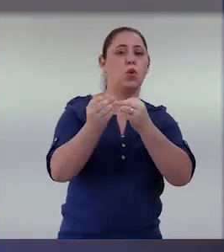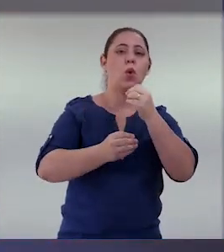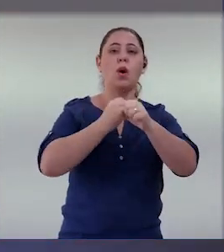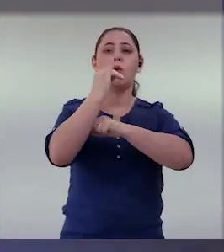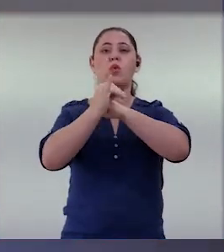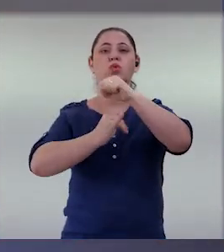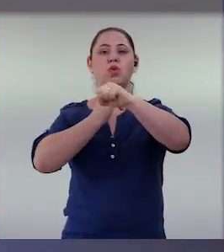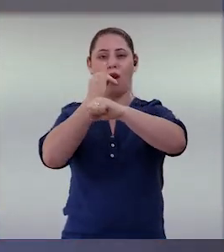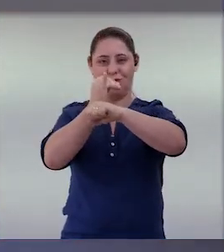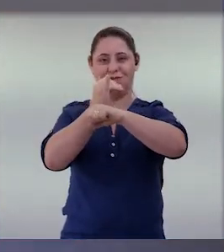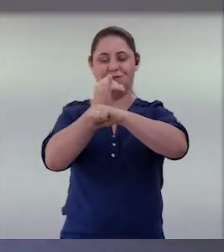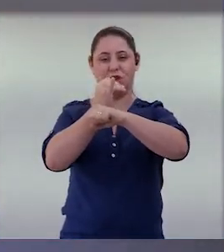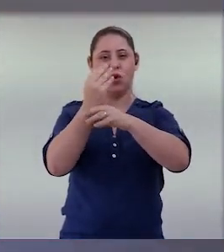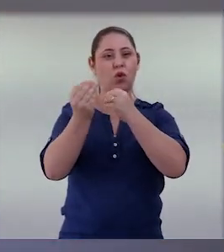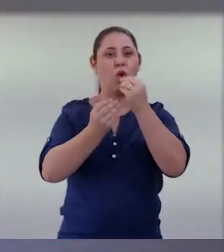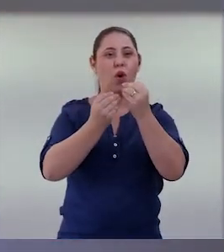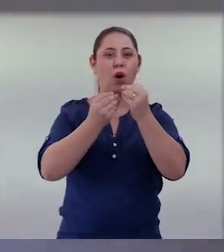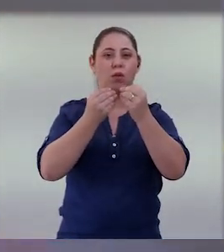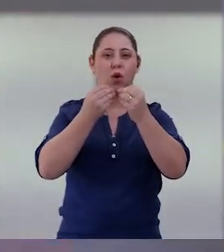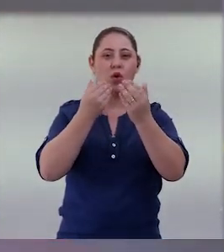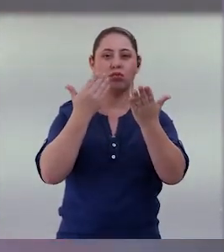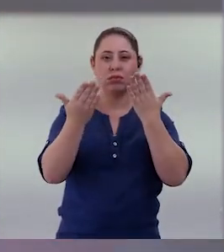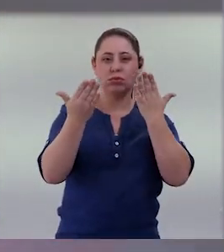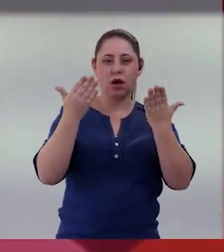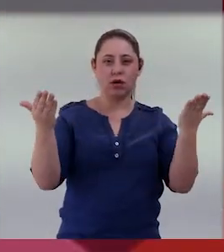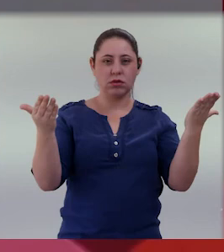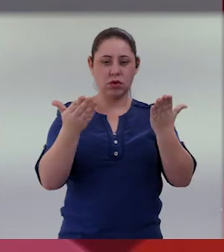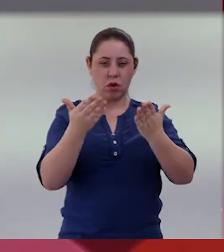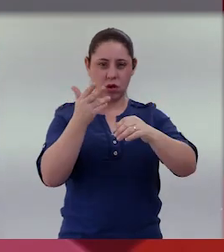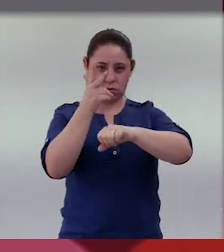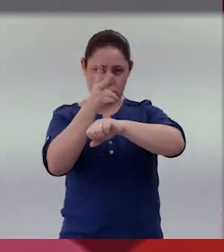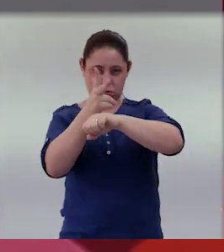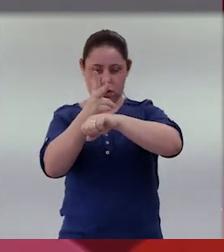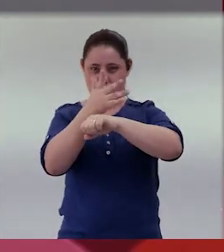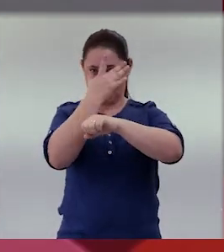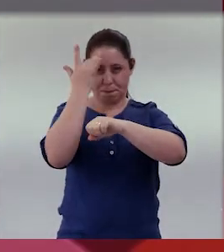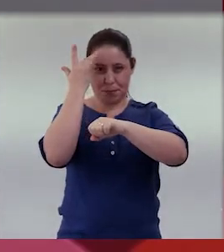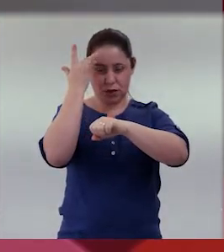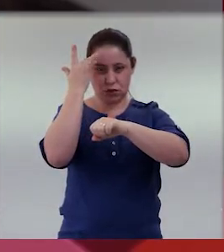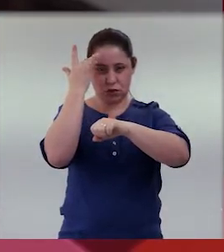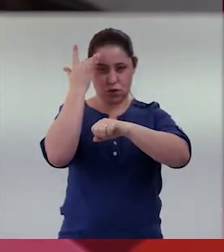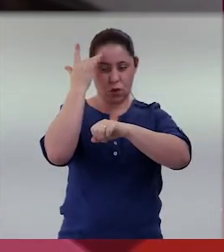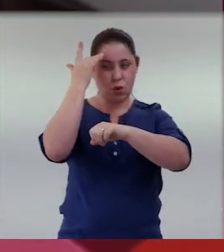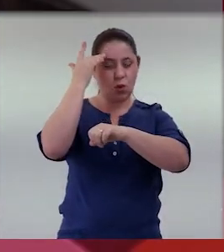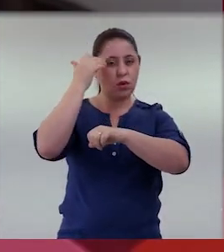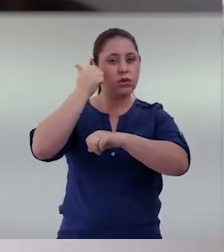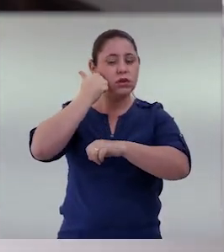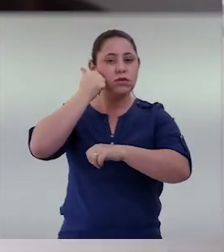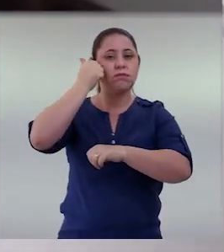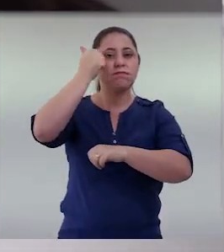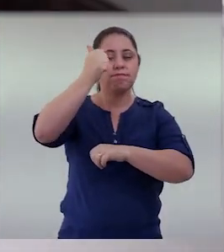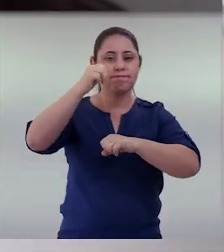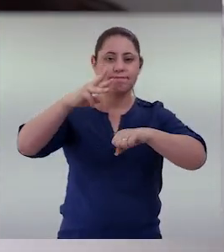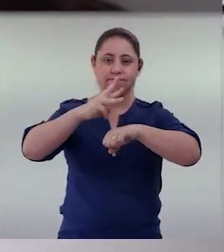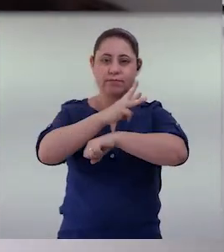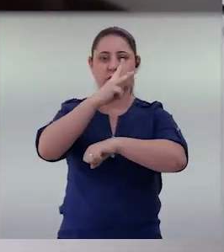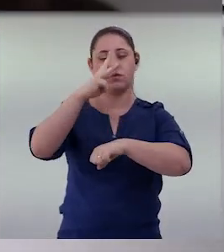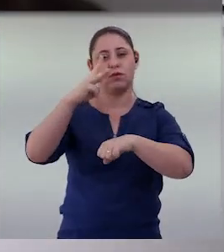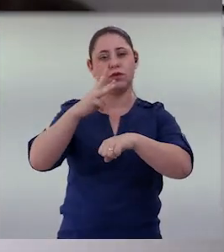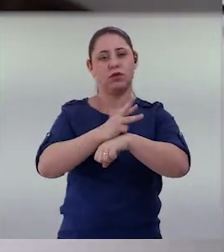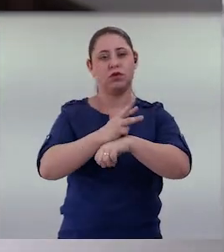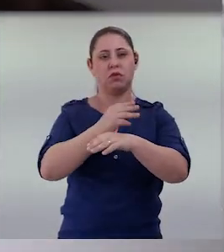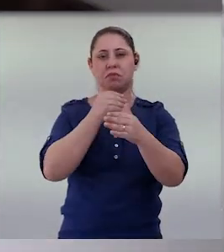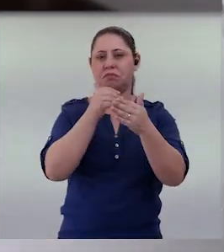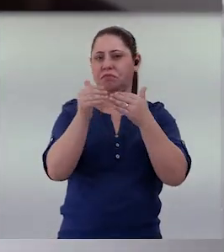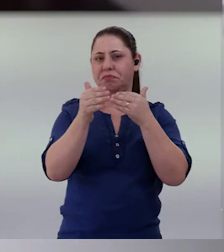também de forma online, como a gente está conversando aqui agora. Então, a pessoa entra no